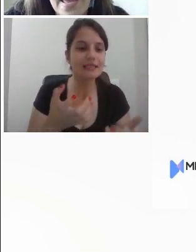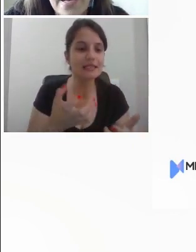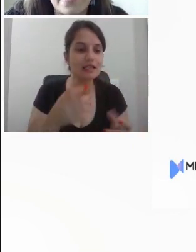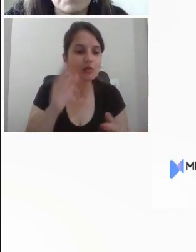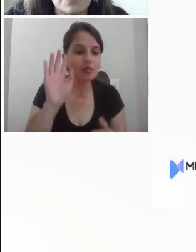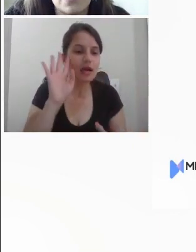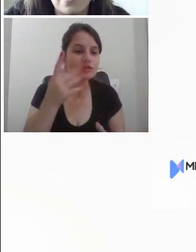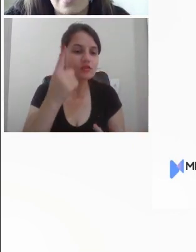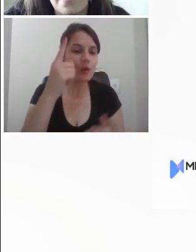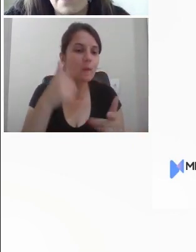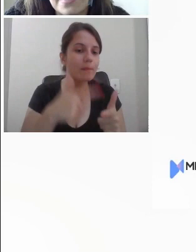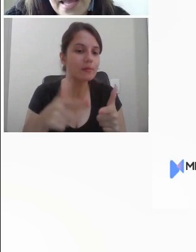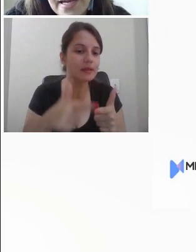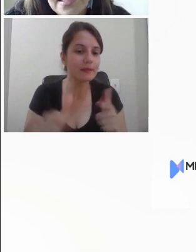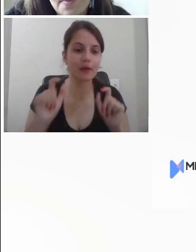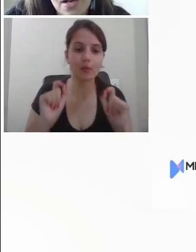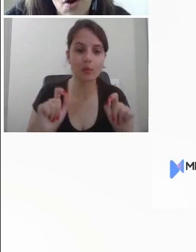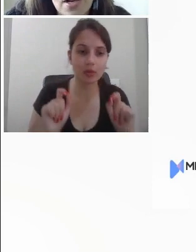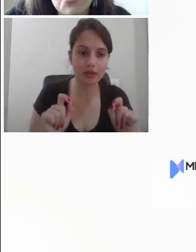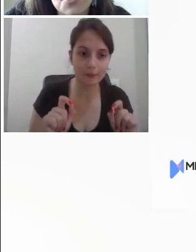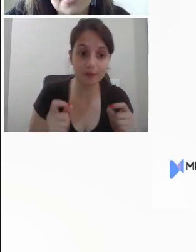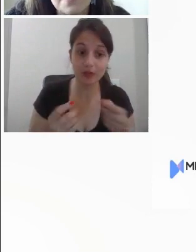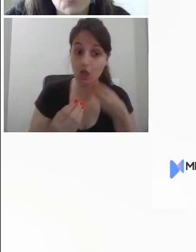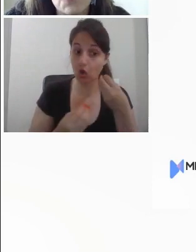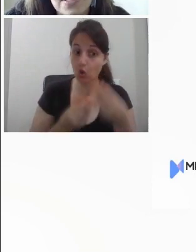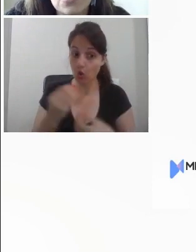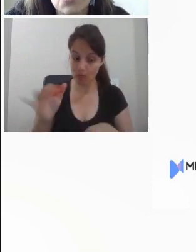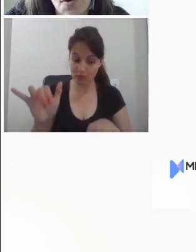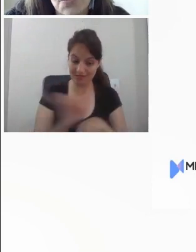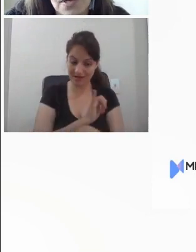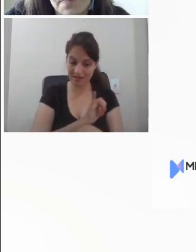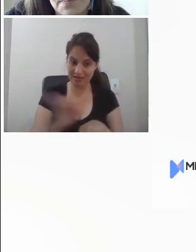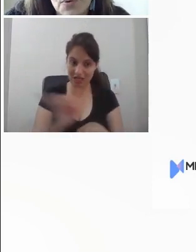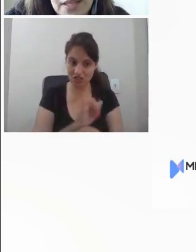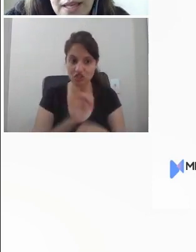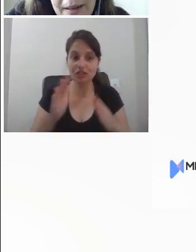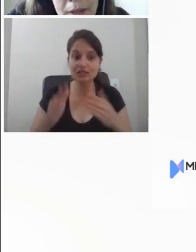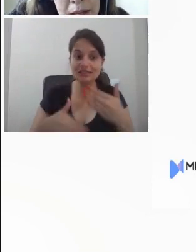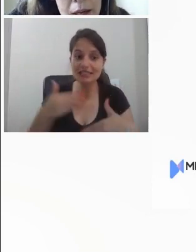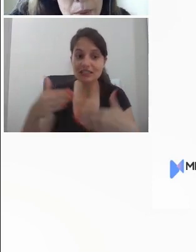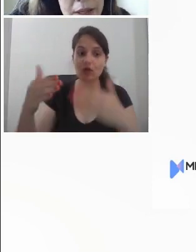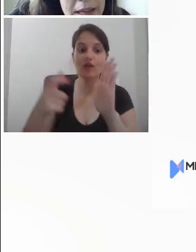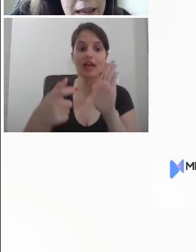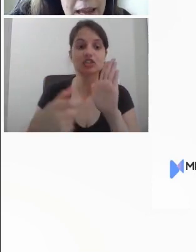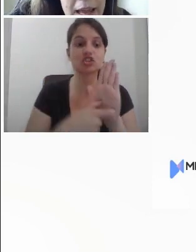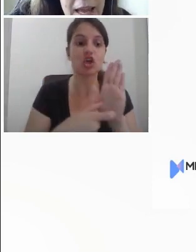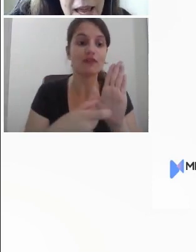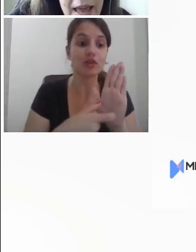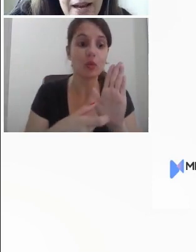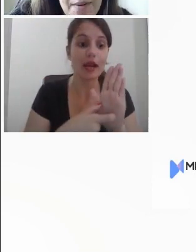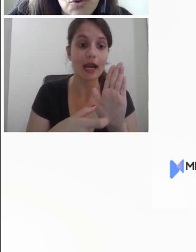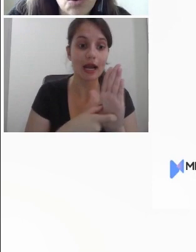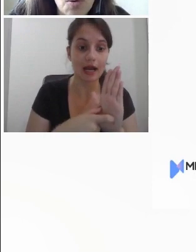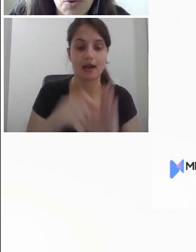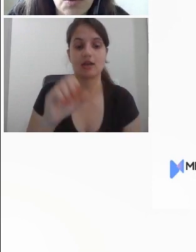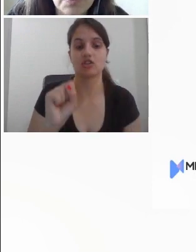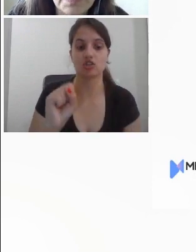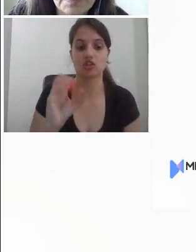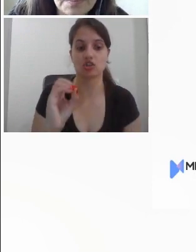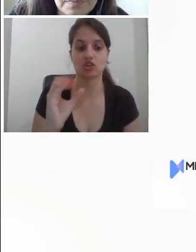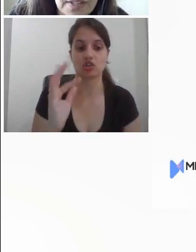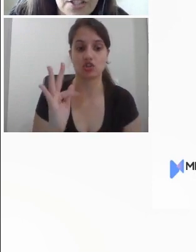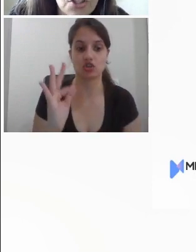problema era eh maneiras melhores de desenvolver software por quê Porque era muito